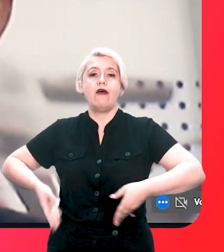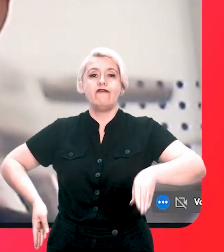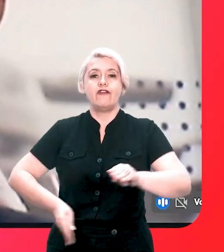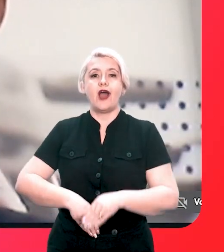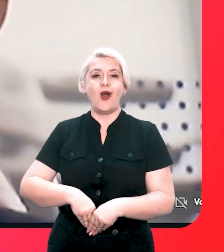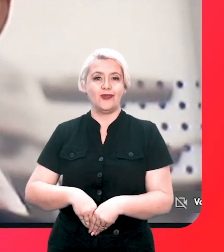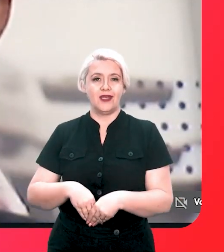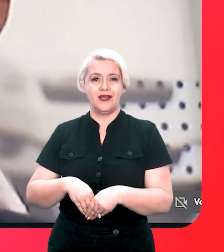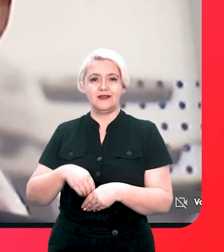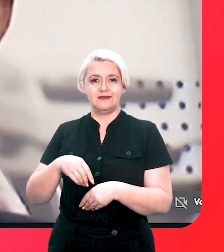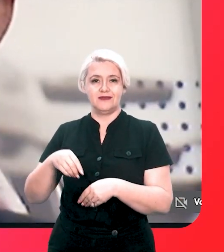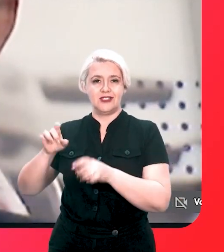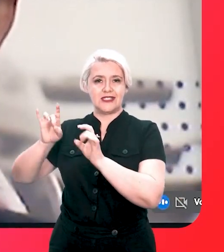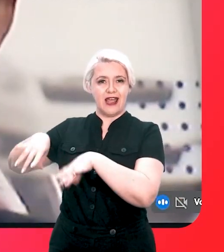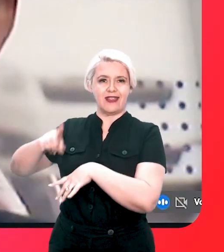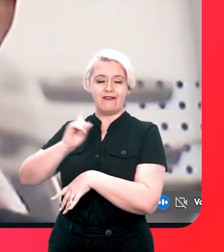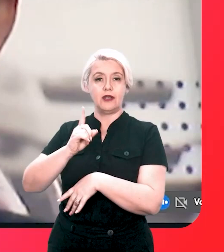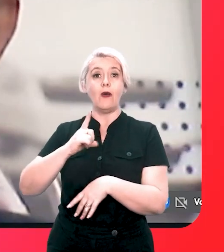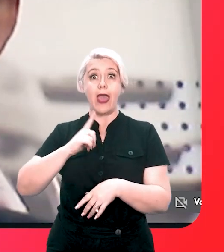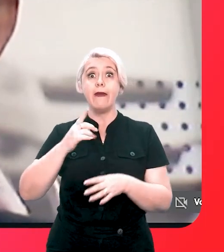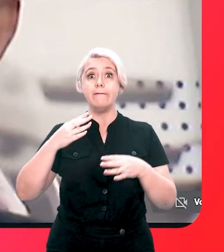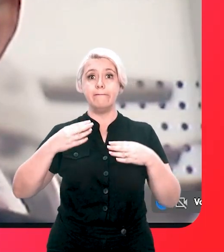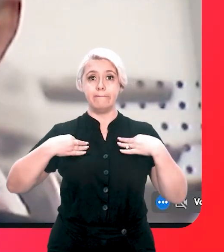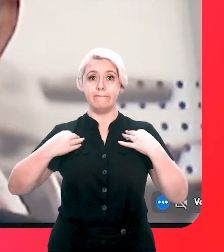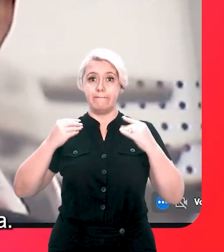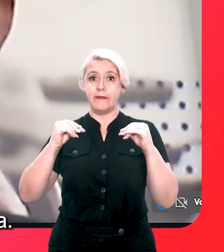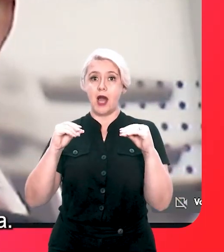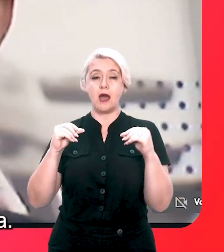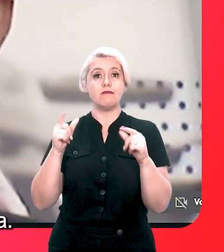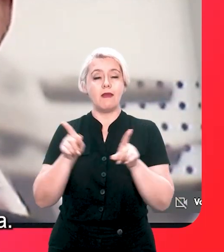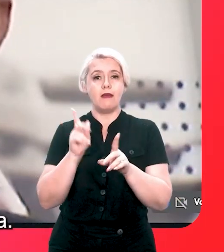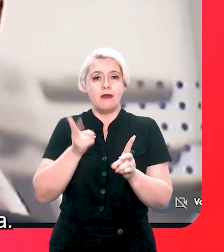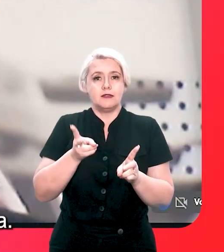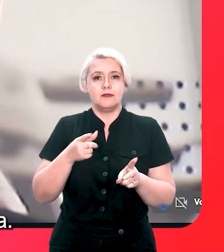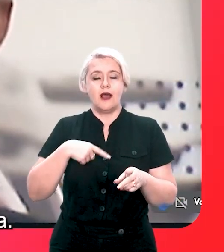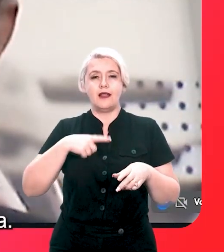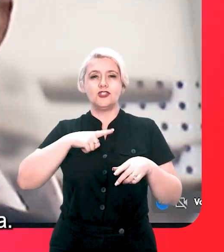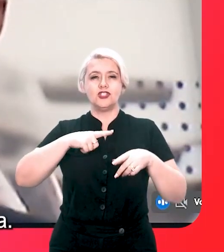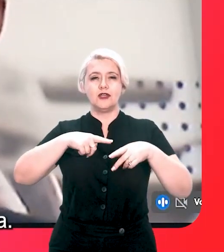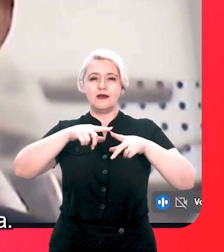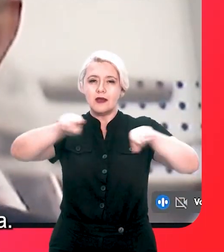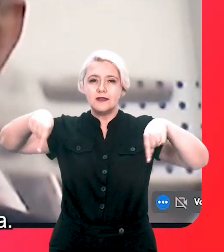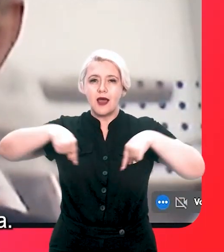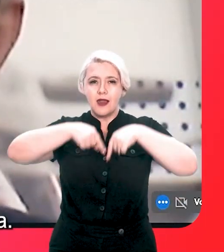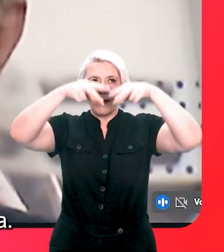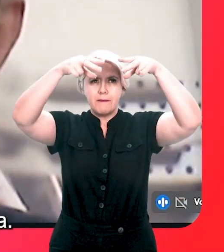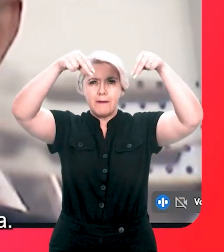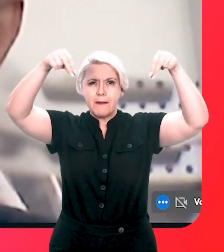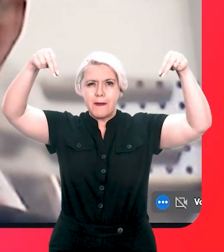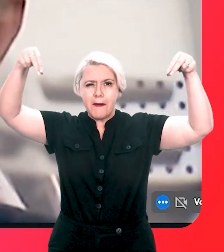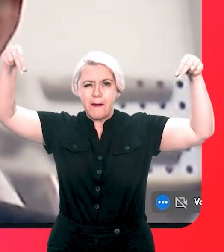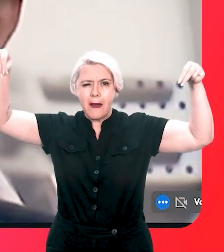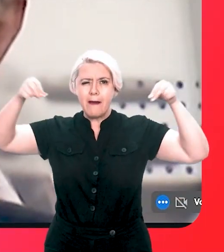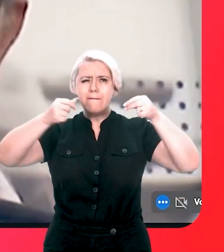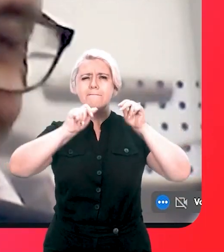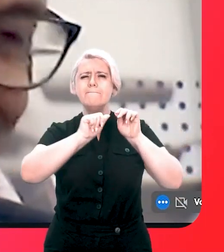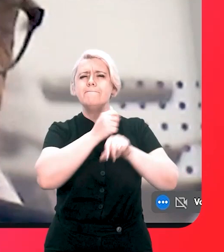mesmo. Isso. A área de serviço lá de casa era branquinha, de tanta fralda pendurada